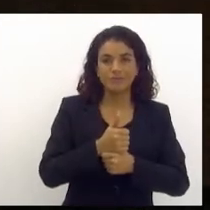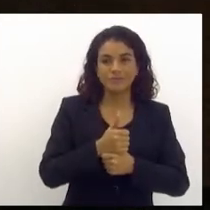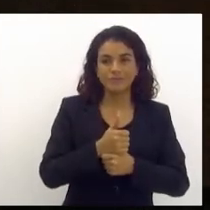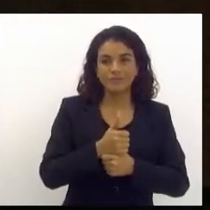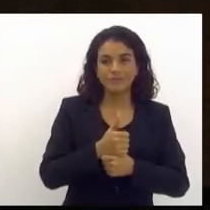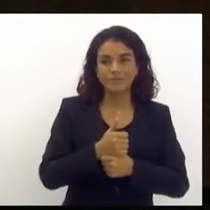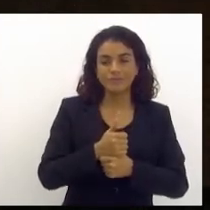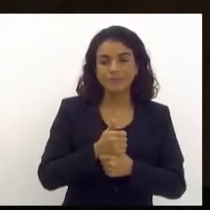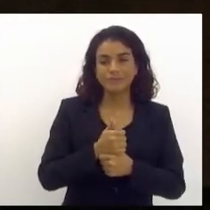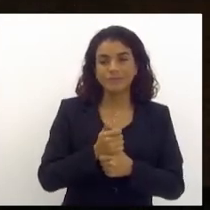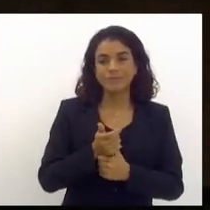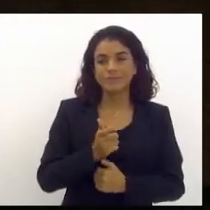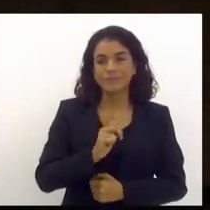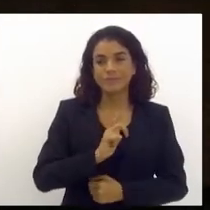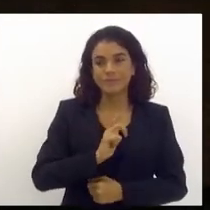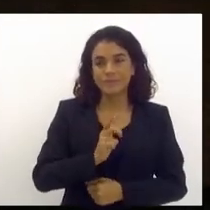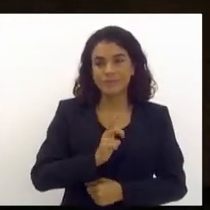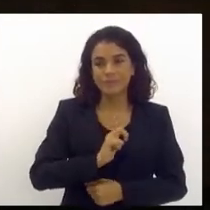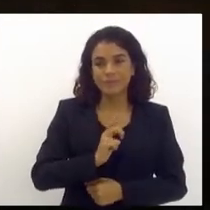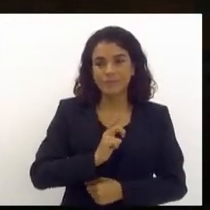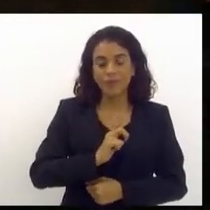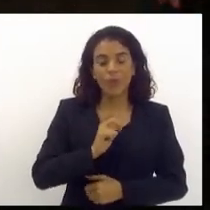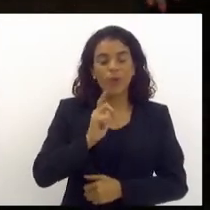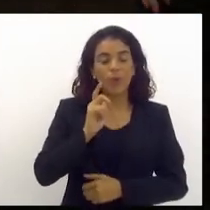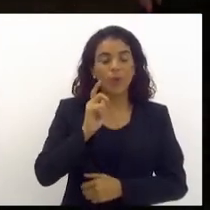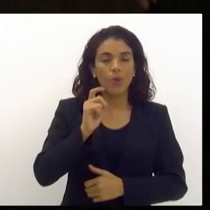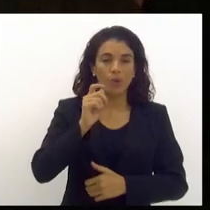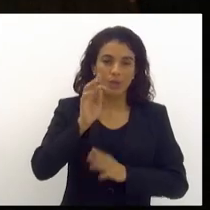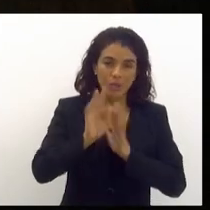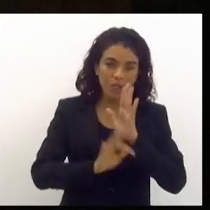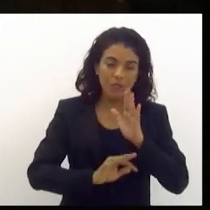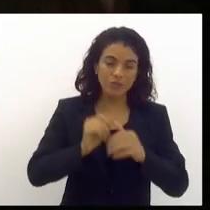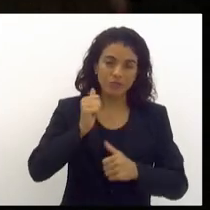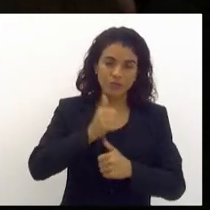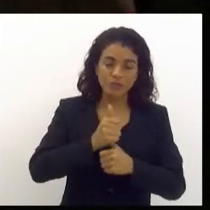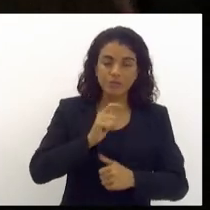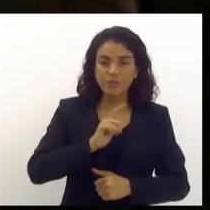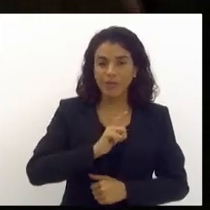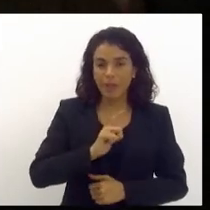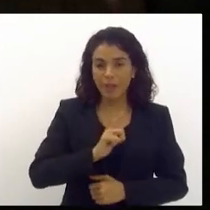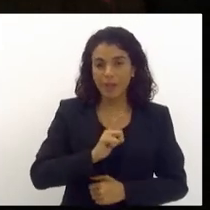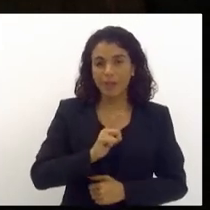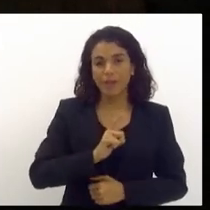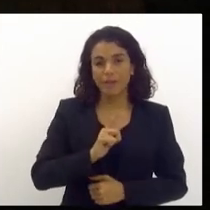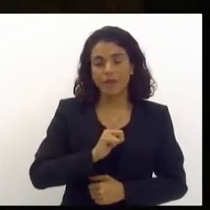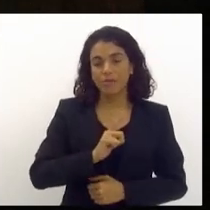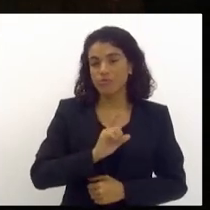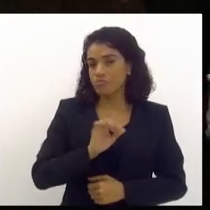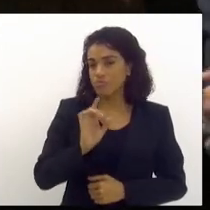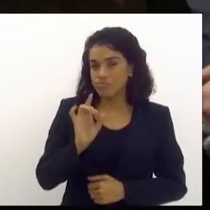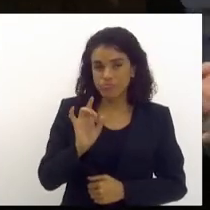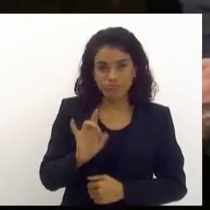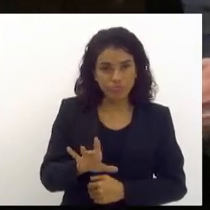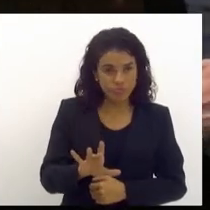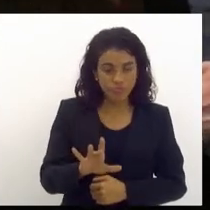ele tem... O substitutivo, ele tem somente